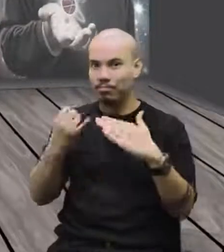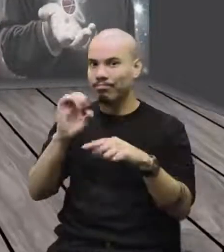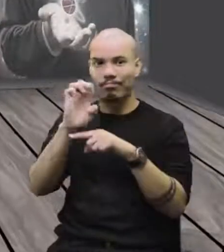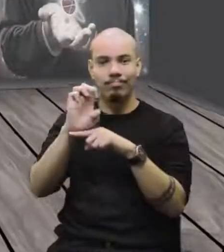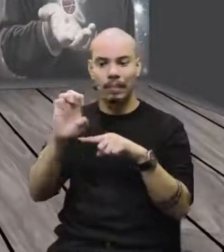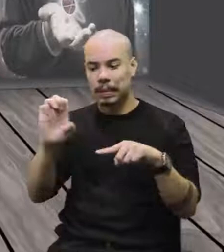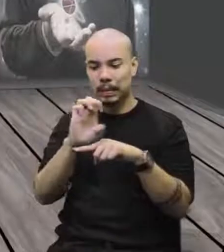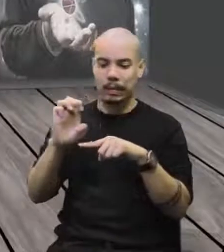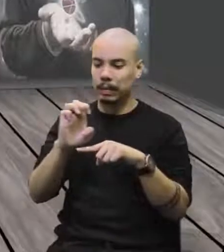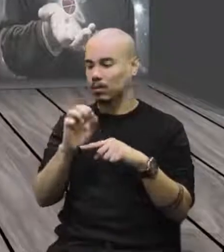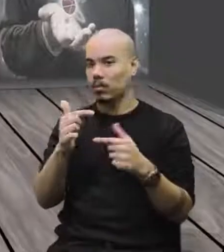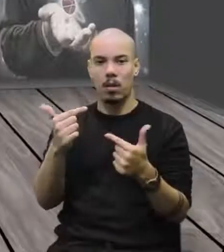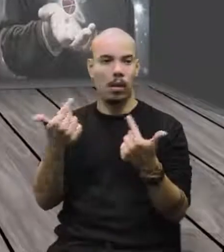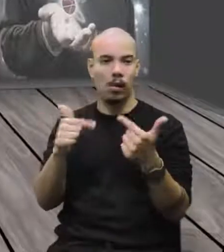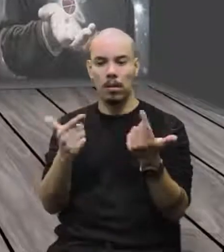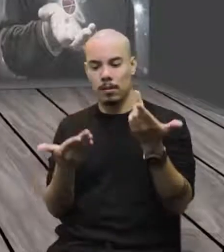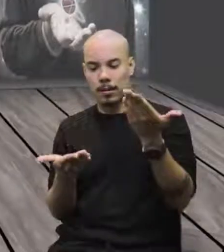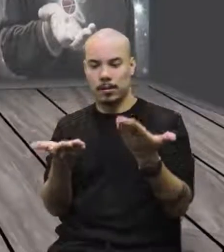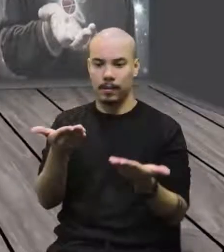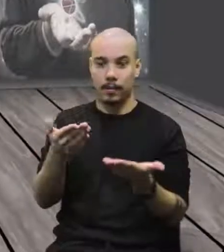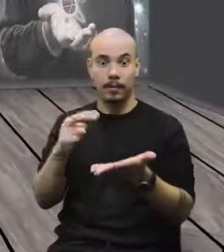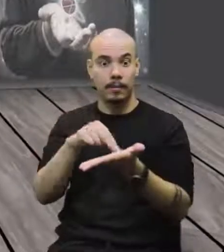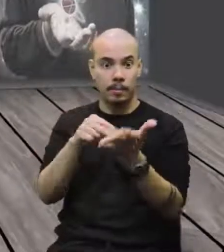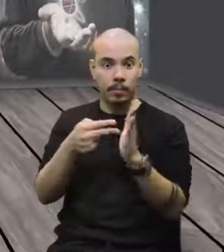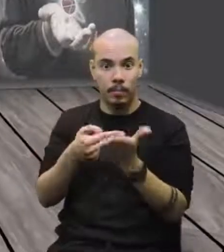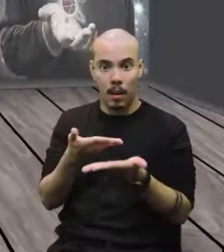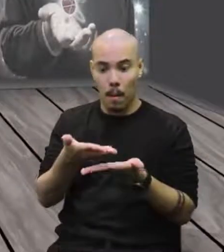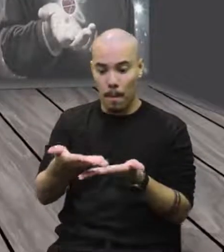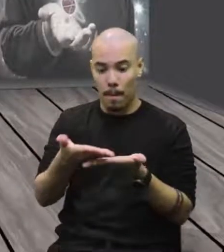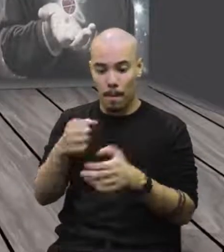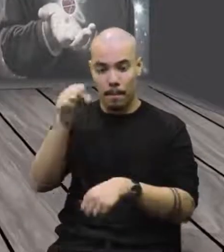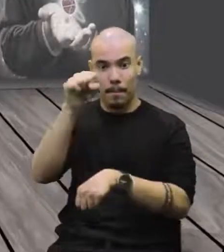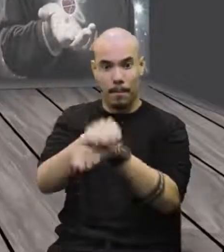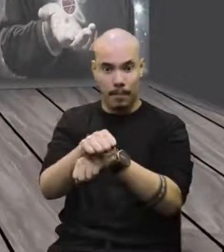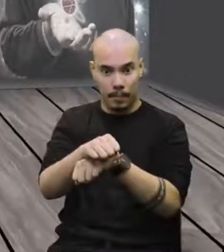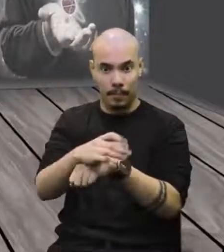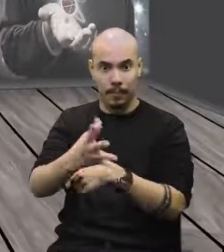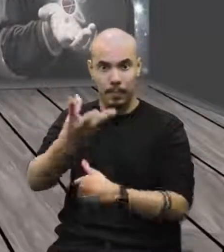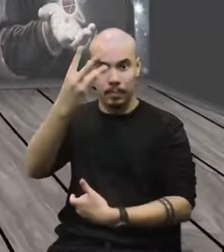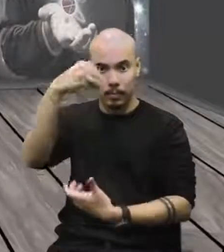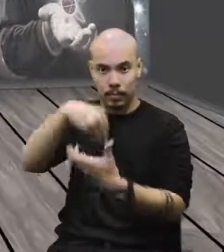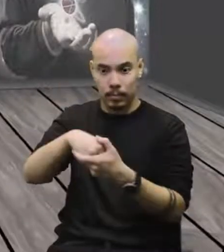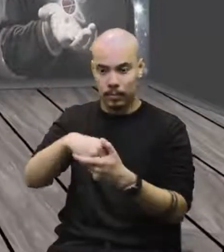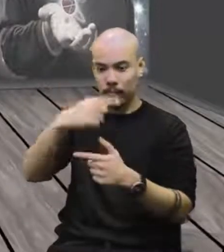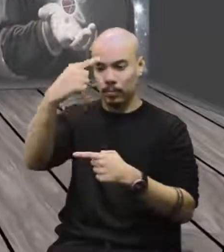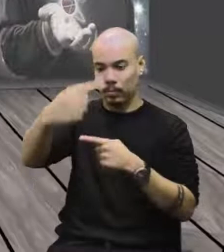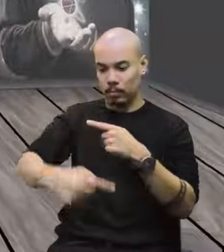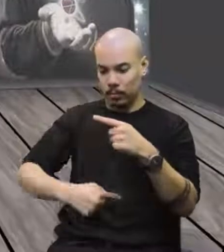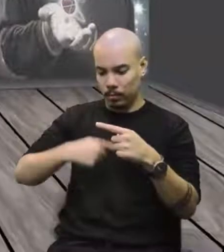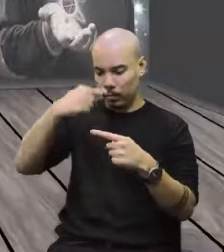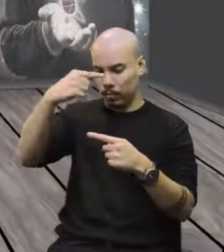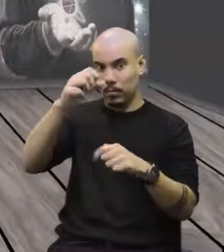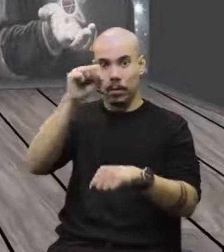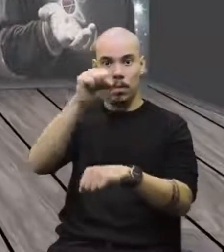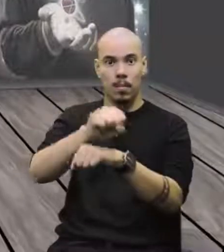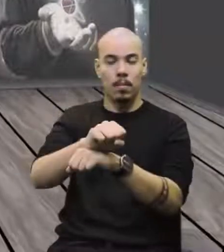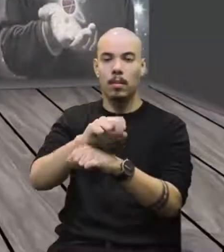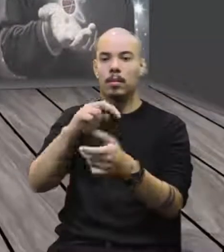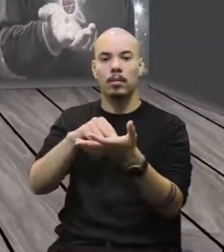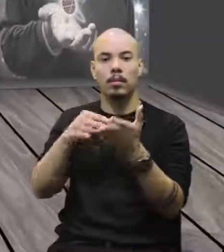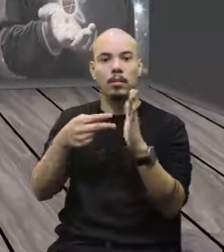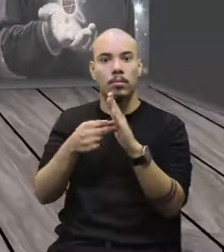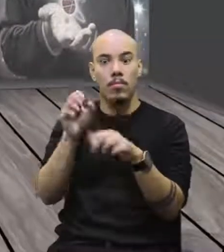Isso. Falou equilíbrio, significa que ele está flutuando. Ele está parado. Ele está dentro do campo magnético, mas ele está parado. Equilíbrio